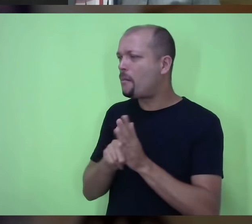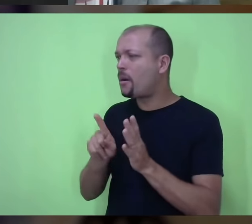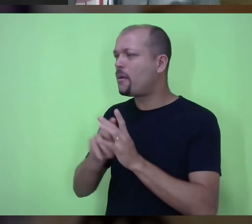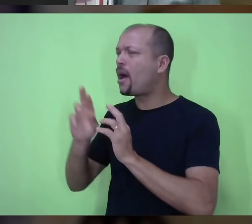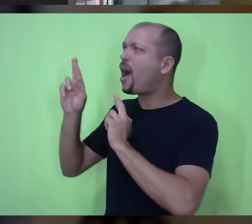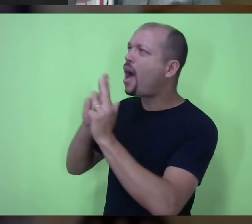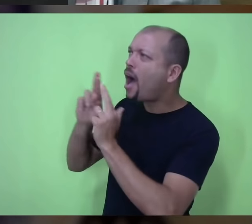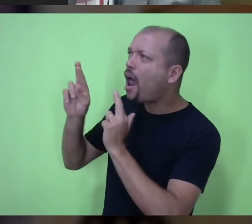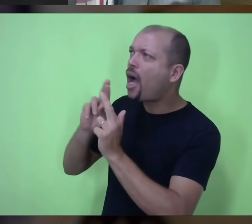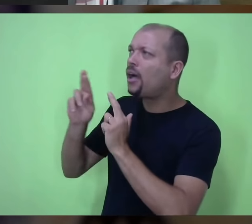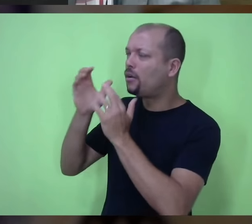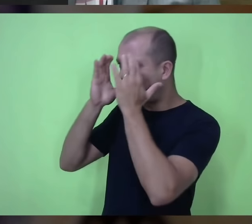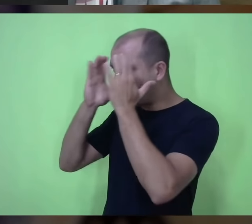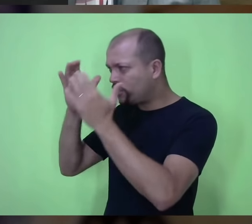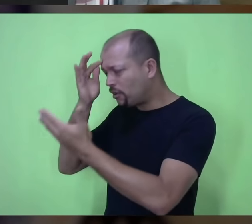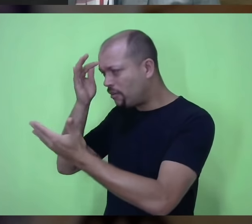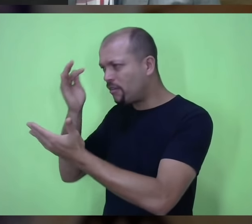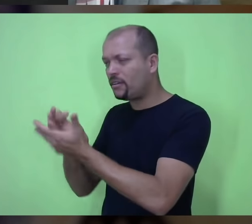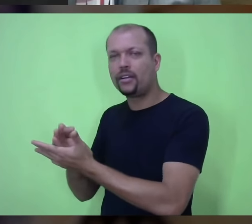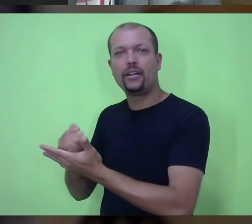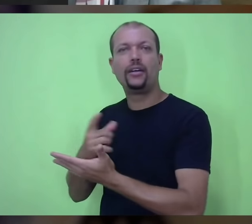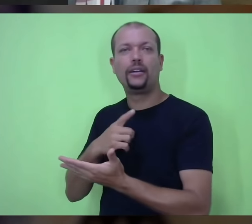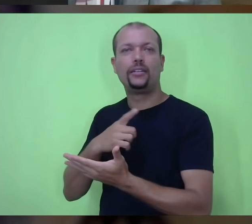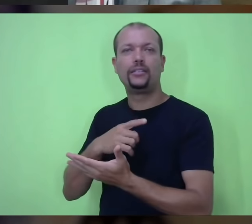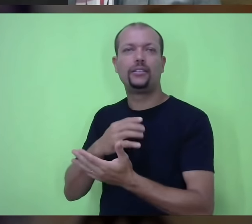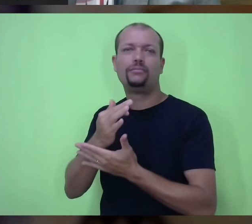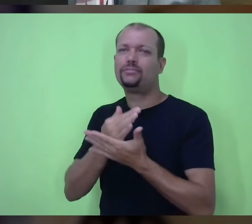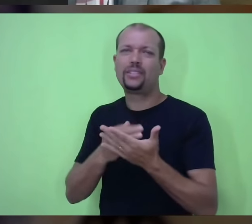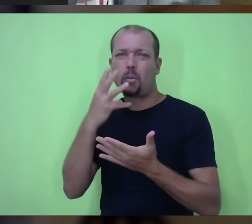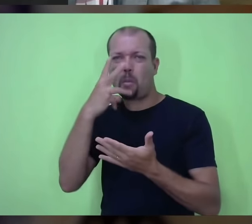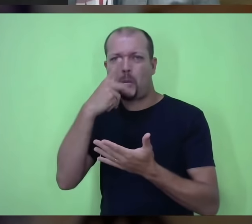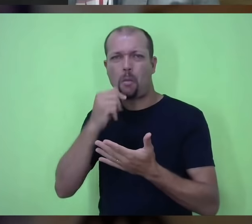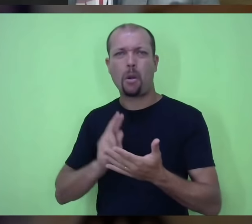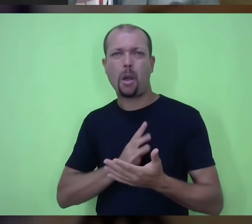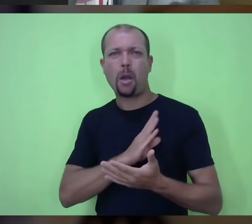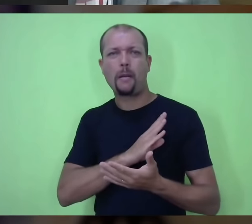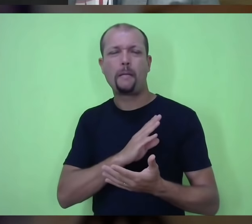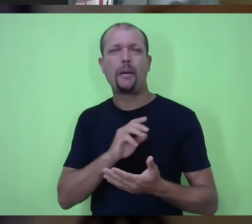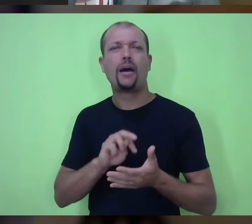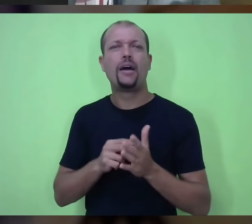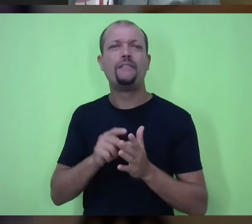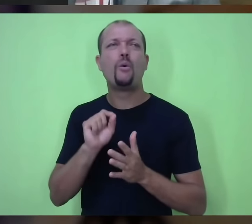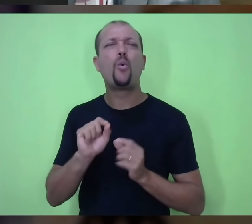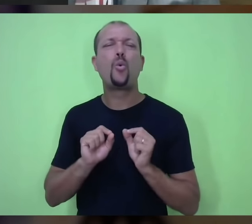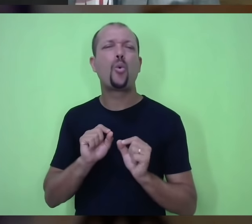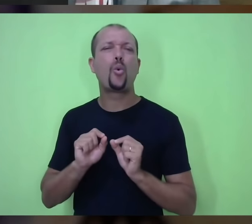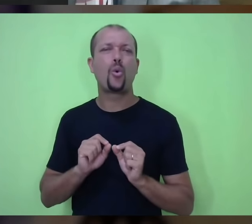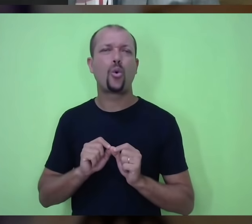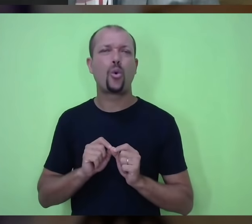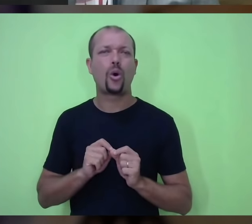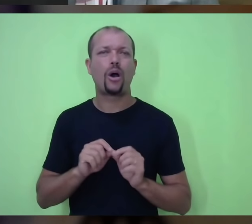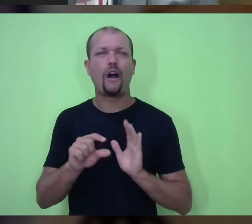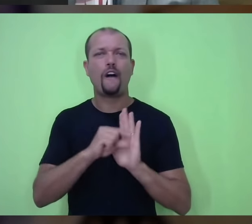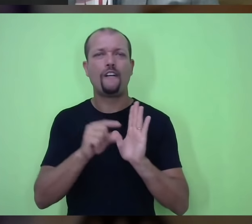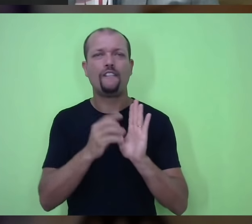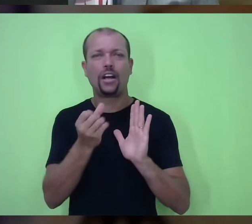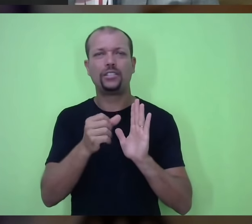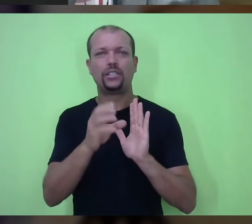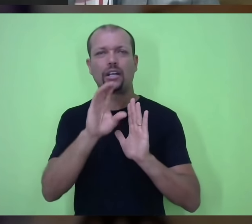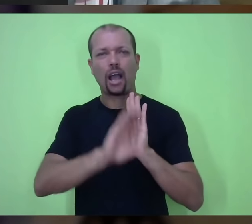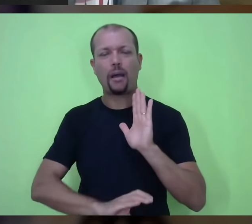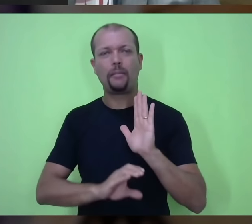da relação entre fé e obediência, um dos textos mais lindos do livro de Hebreus é o versículo 6